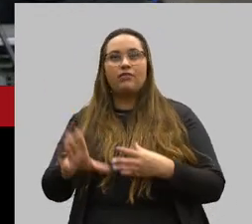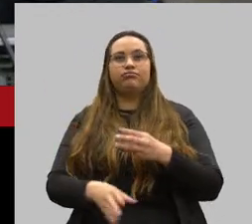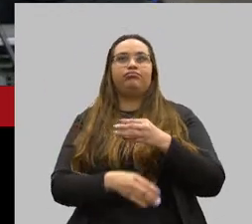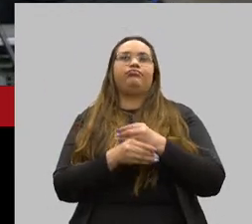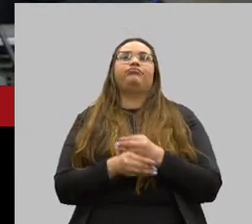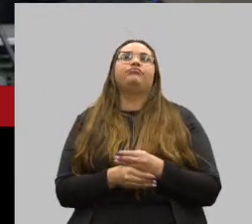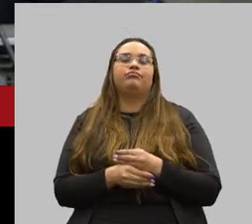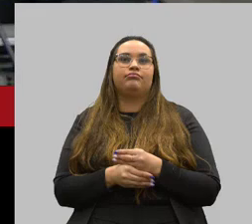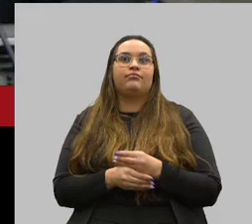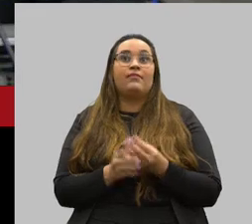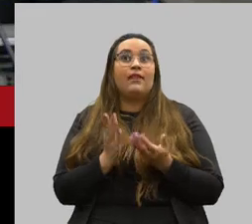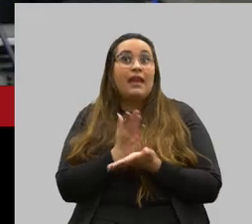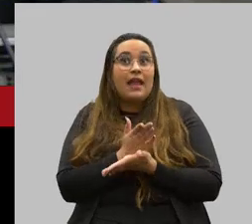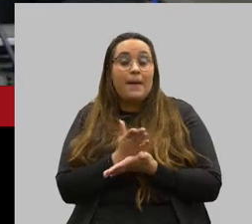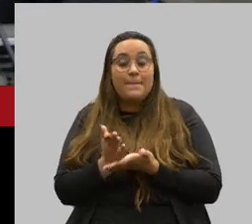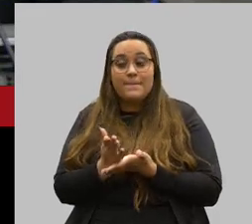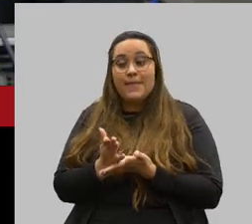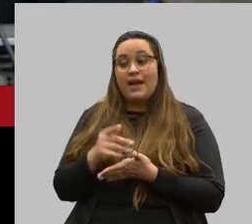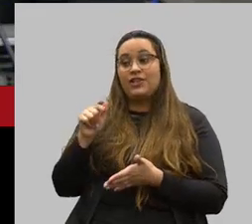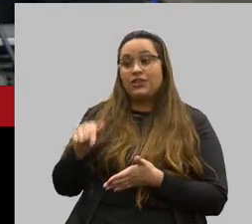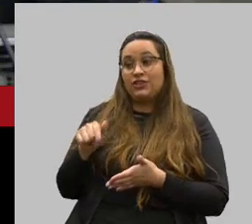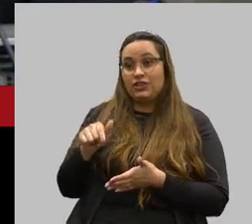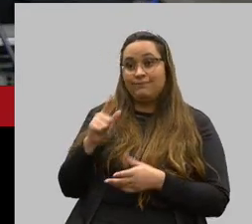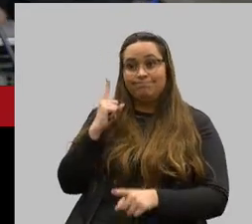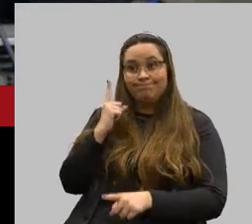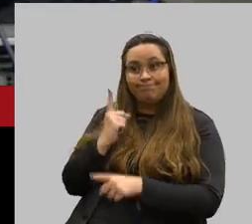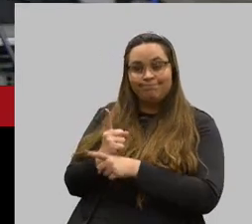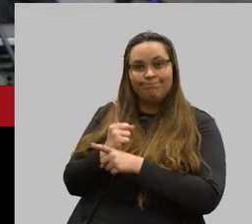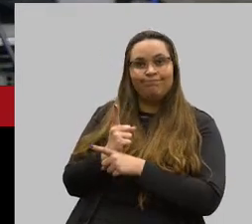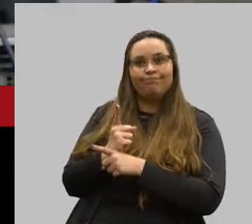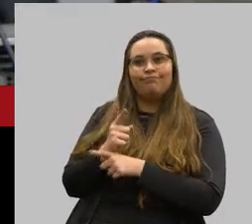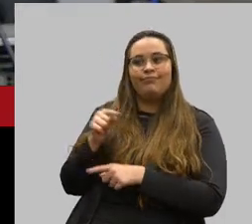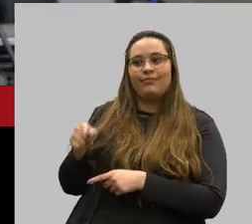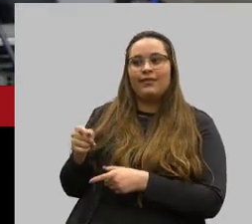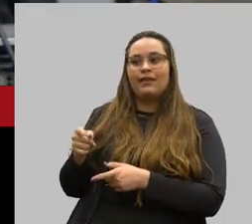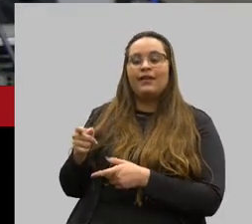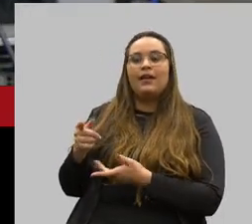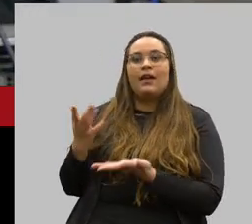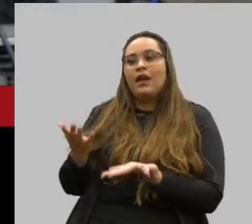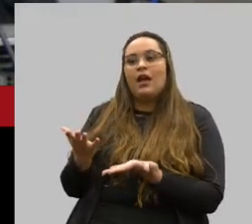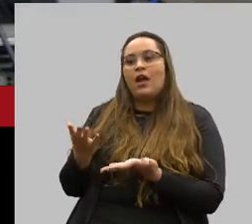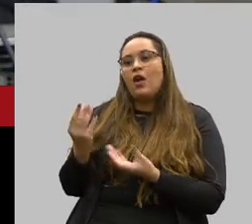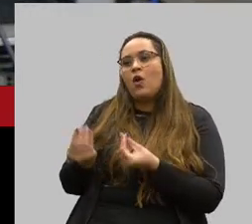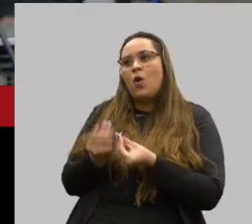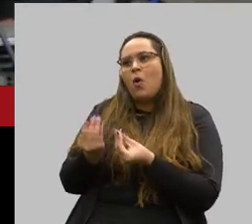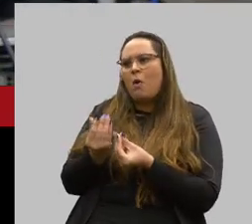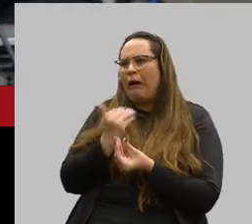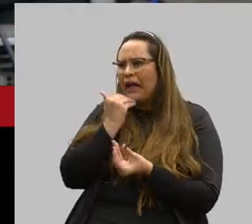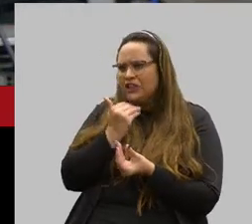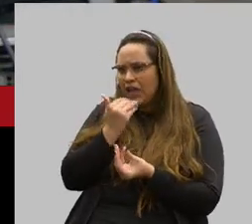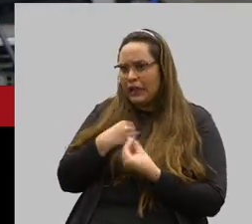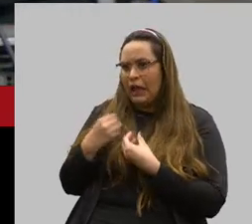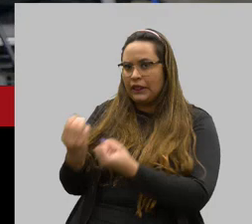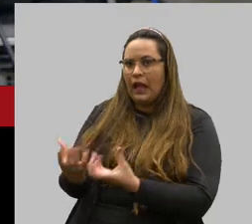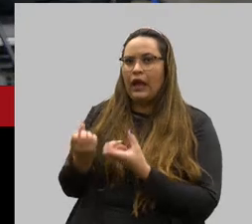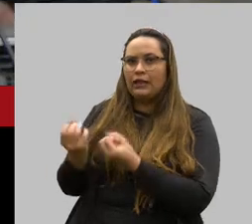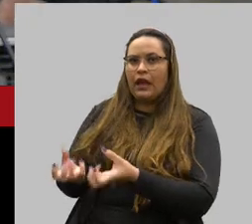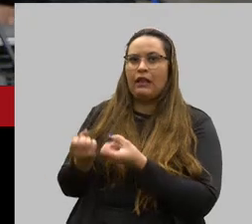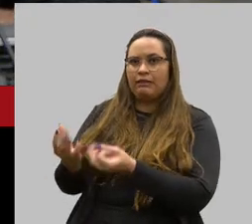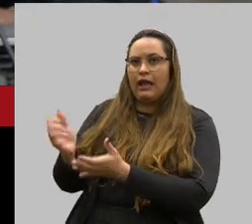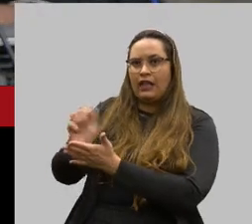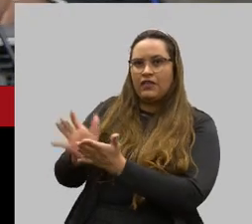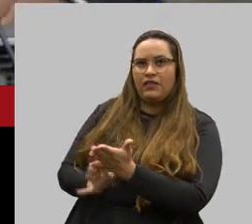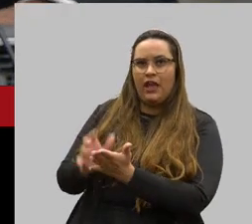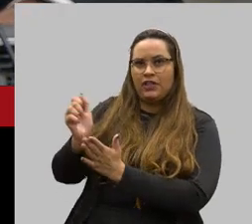partir do diagnóstico daquela criança em que fase ela está não adianta eu dar atividades paraa criança de uma